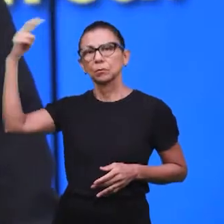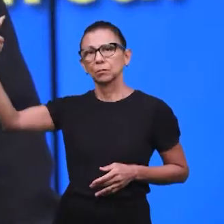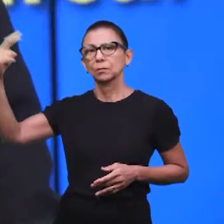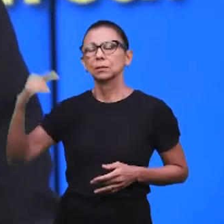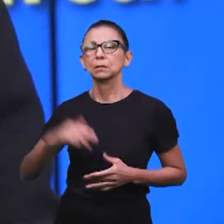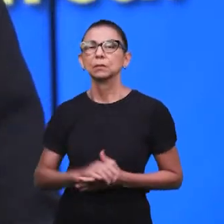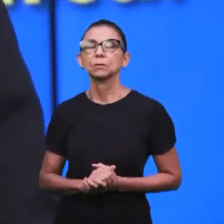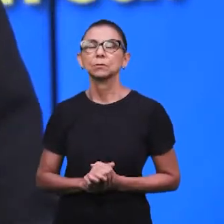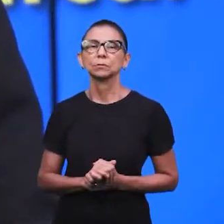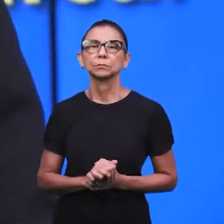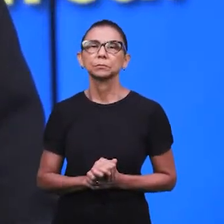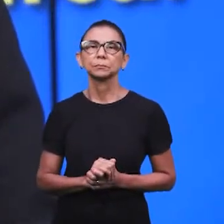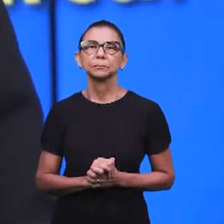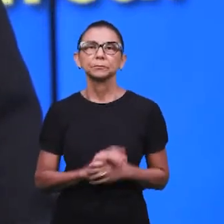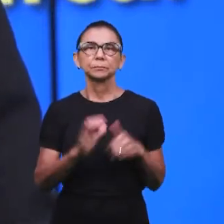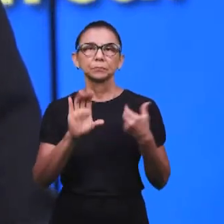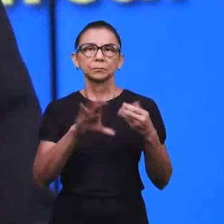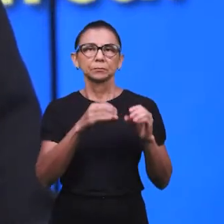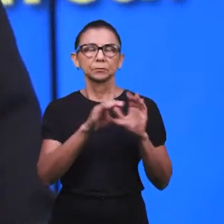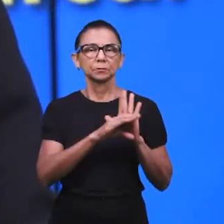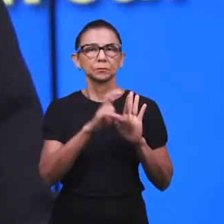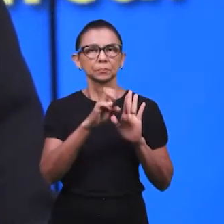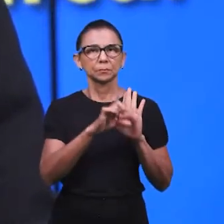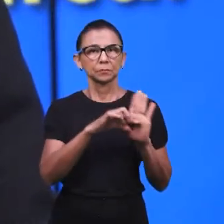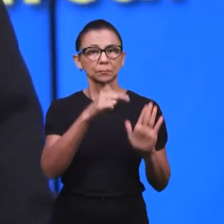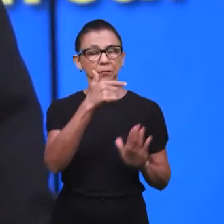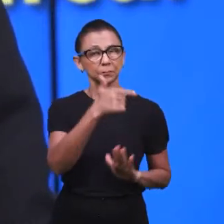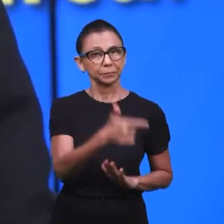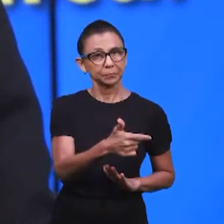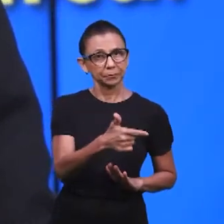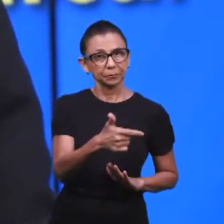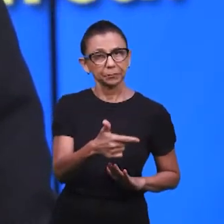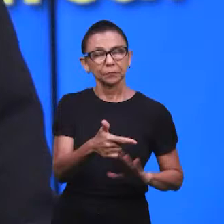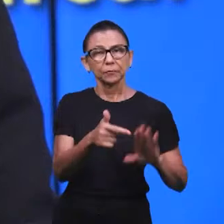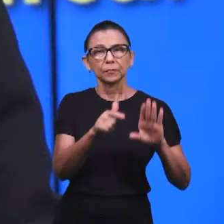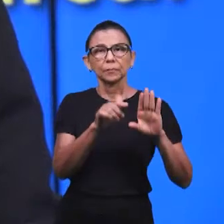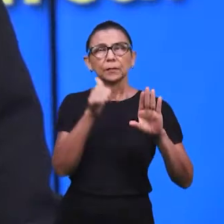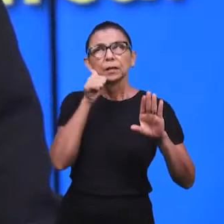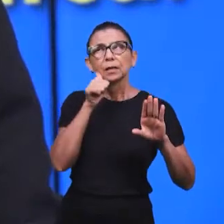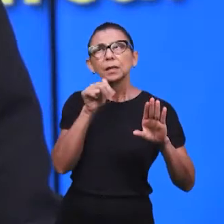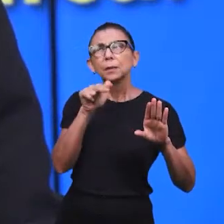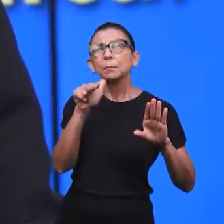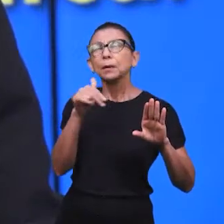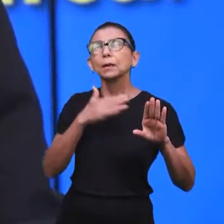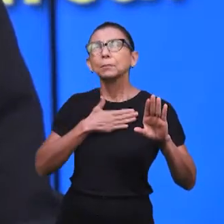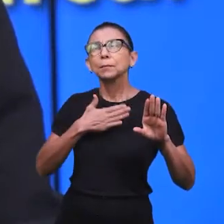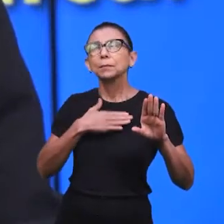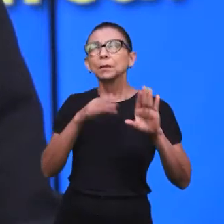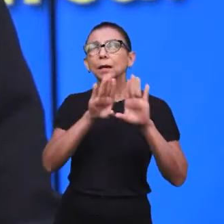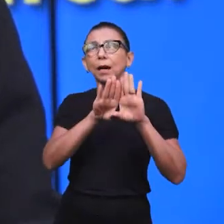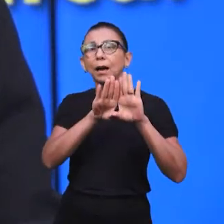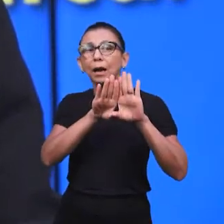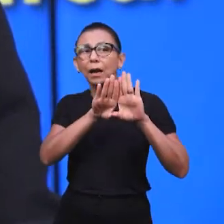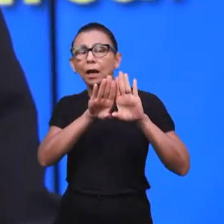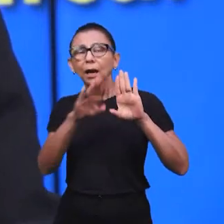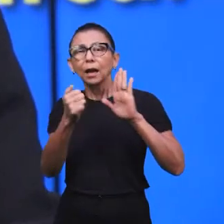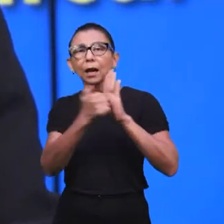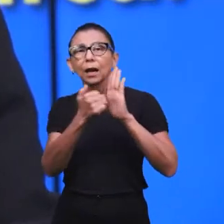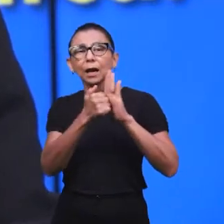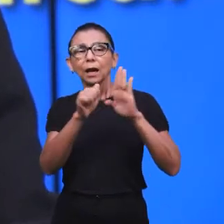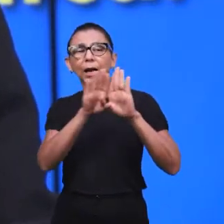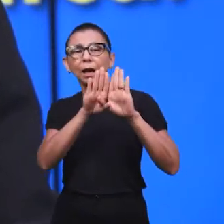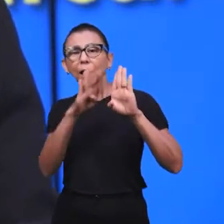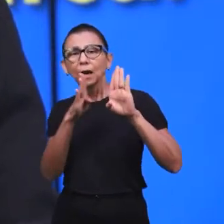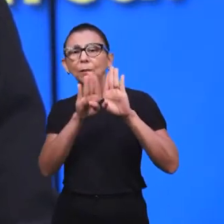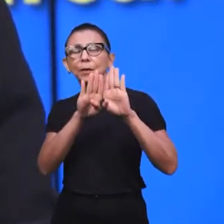colocado na sua resposta, essa relação de Cantares 5:2, né? Abre-me, irmã minha, com uma igreja que não ouviu a